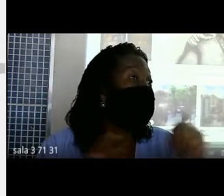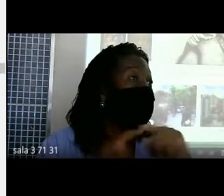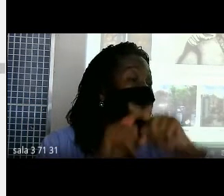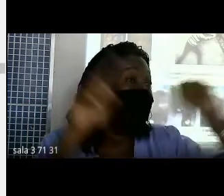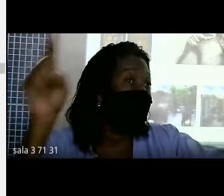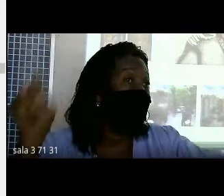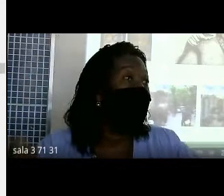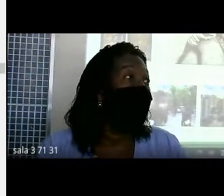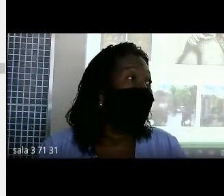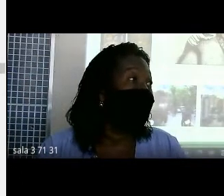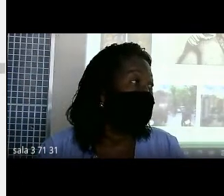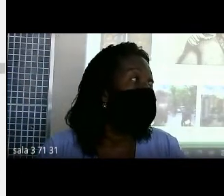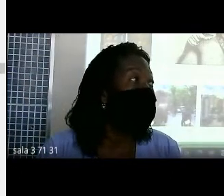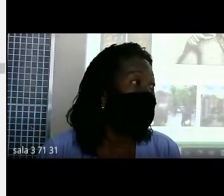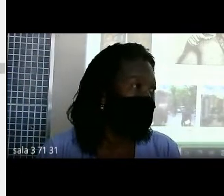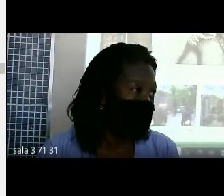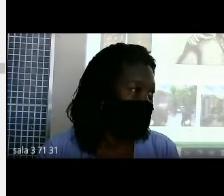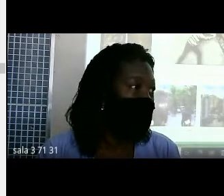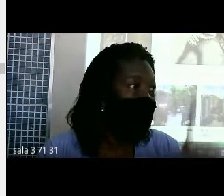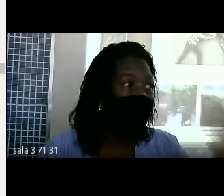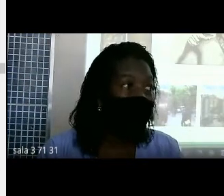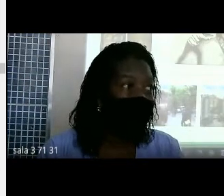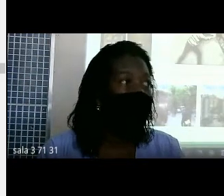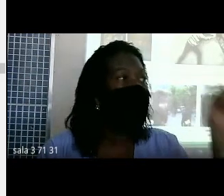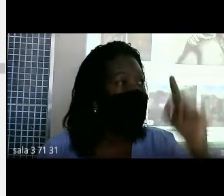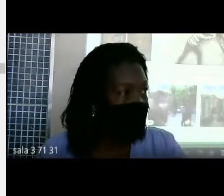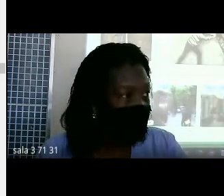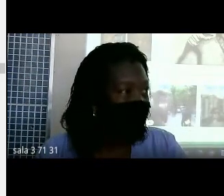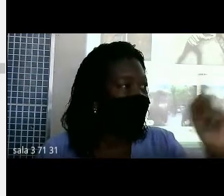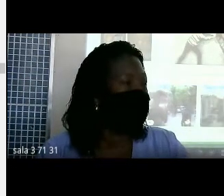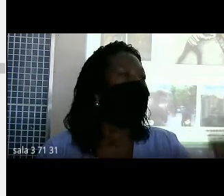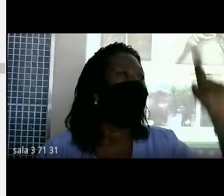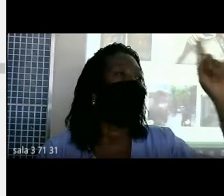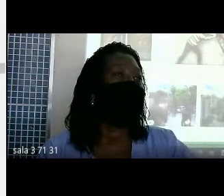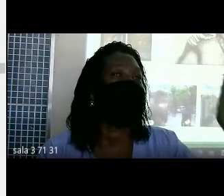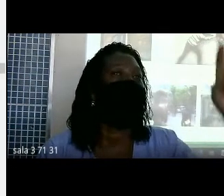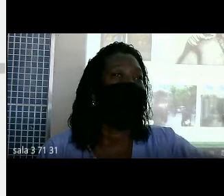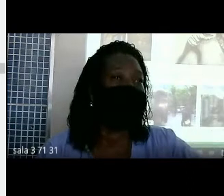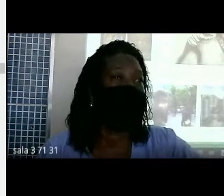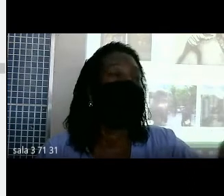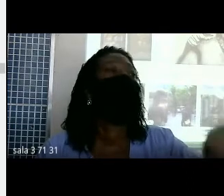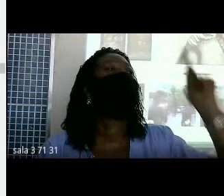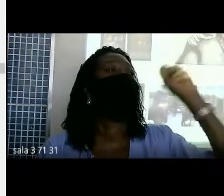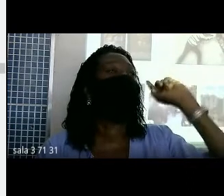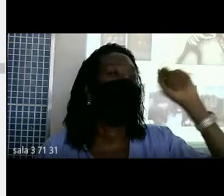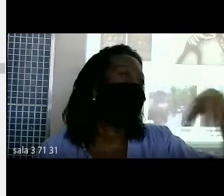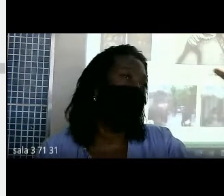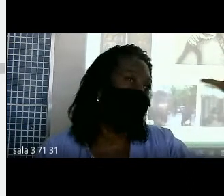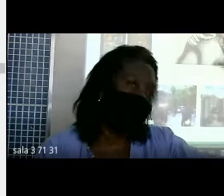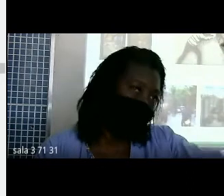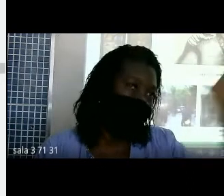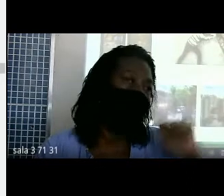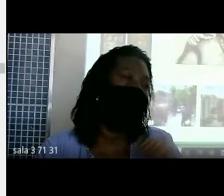gente que compra até o muro. Compra o muro. Você imagina uma... sua casa, que foi pintado